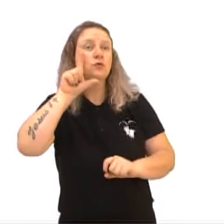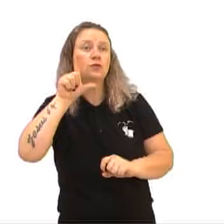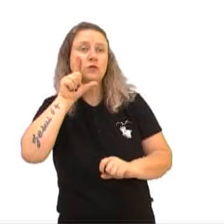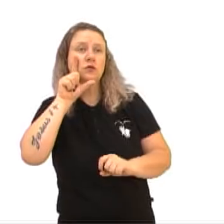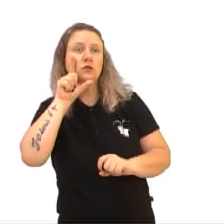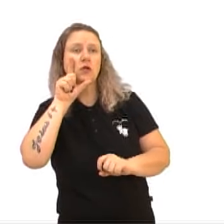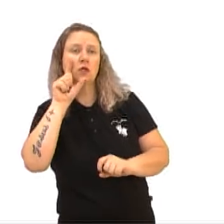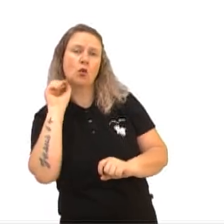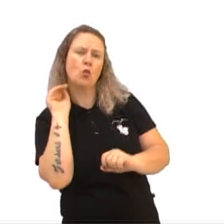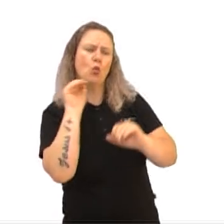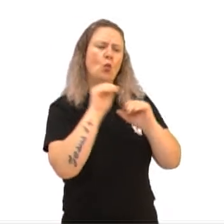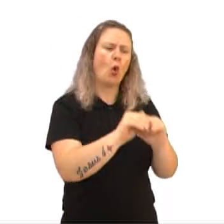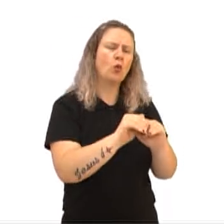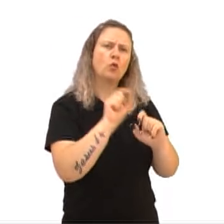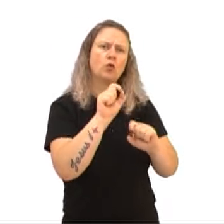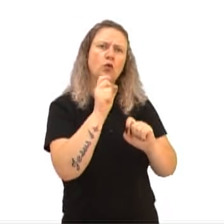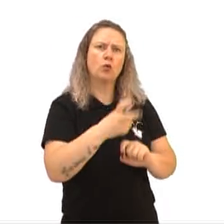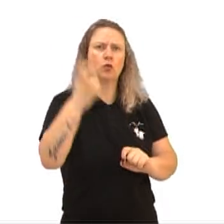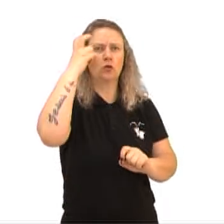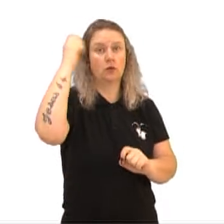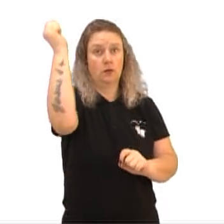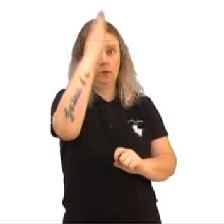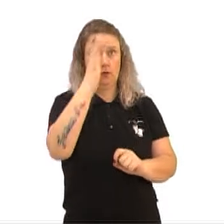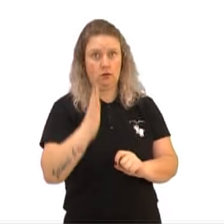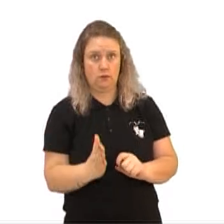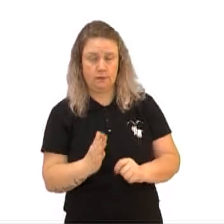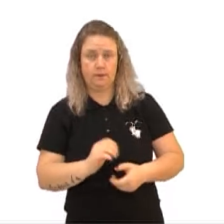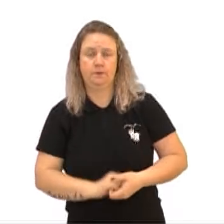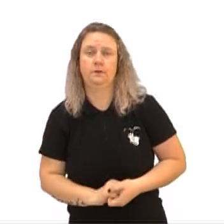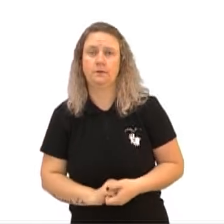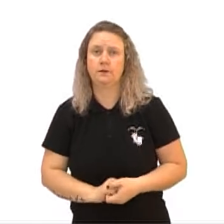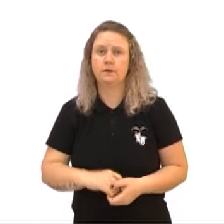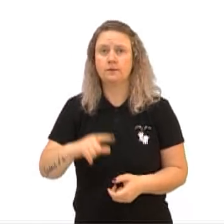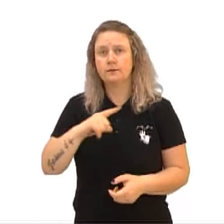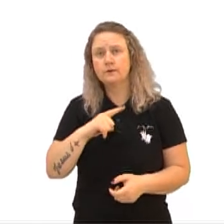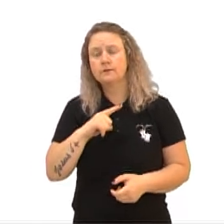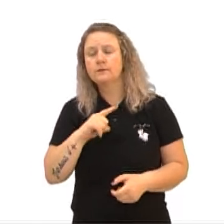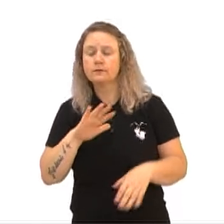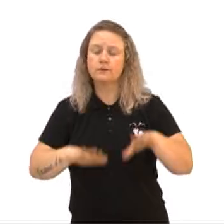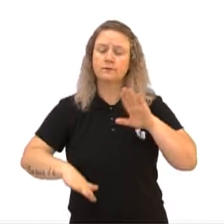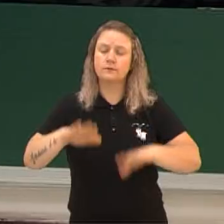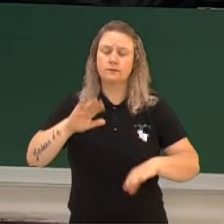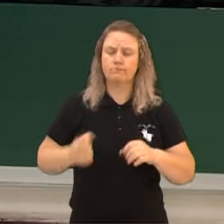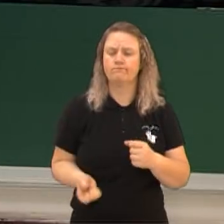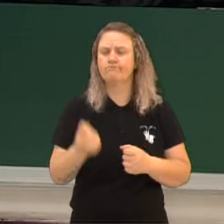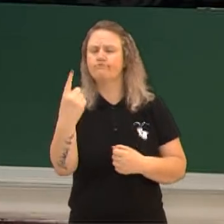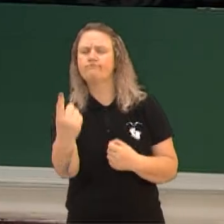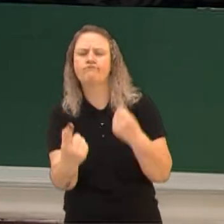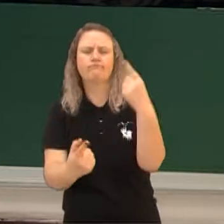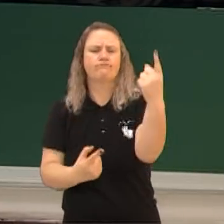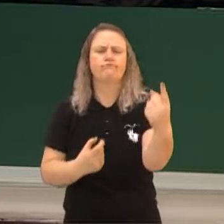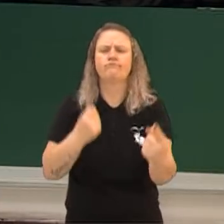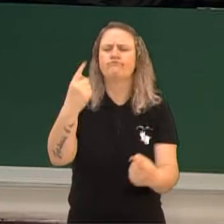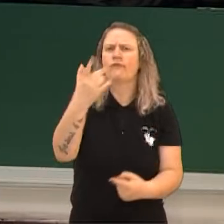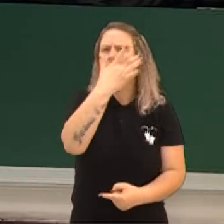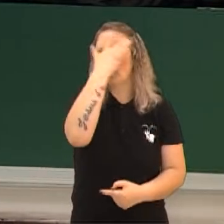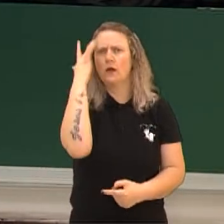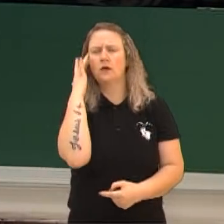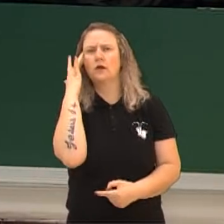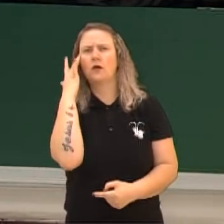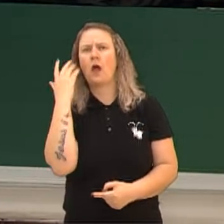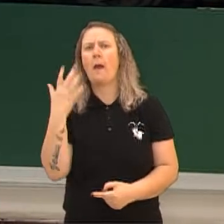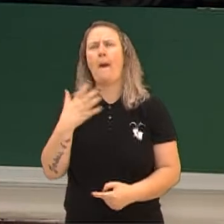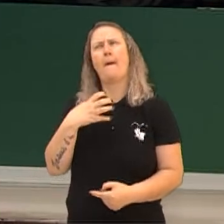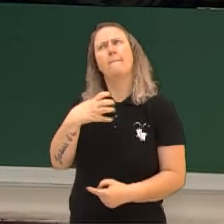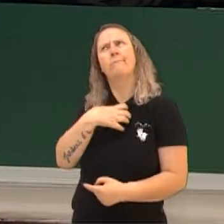Então, tem algumas pessoas que falam, né, às vezes falam um dizer, assim, uma expressão, que o